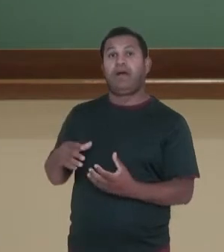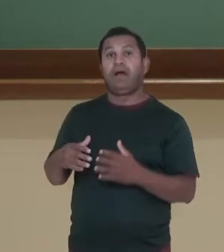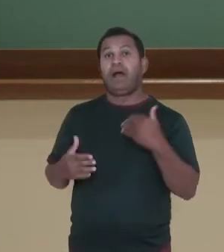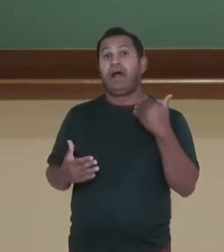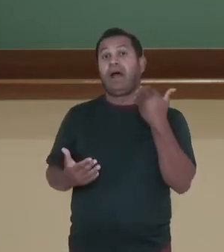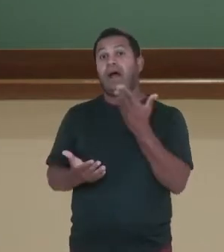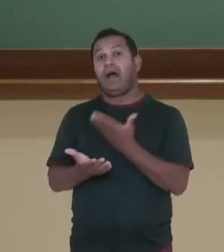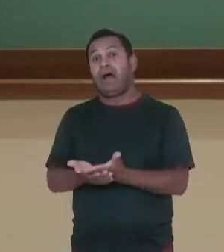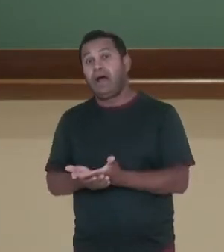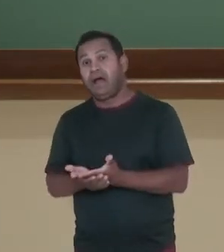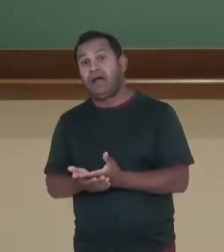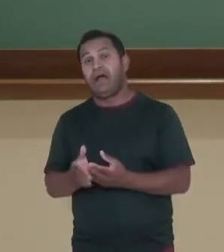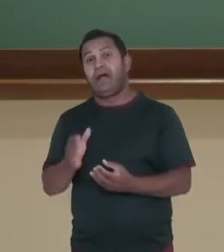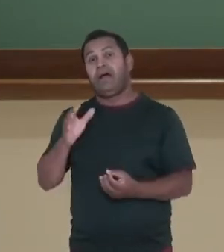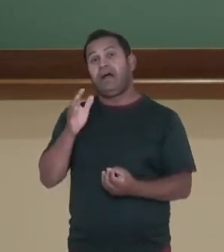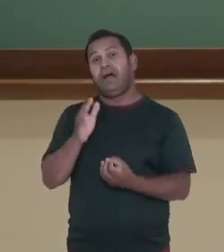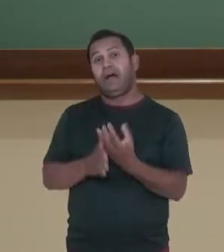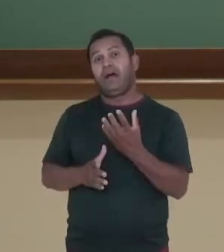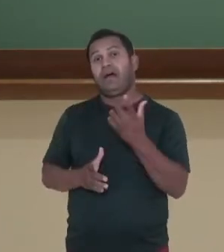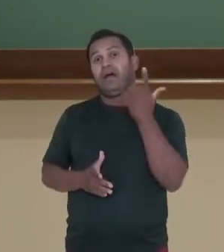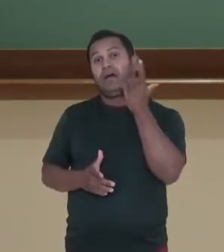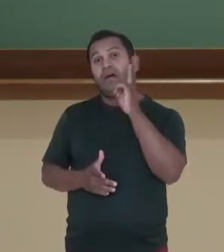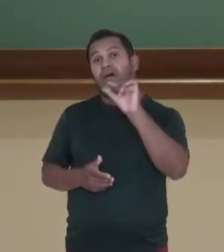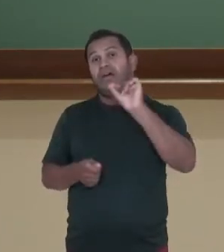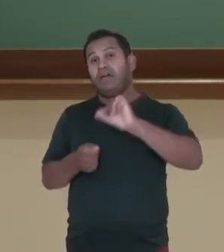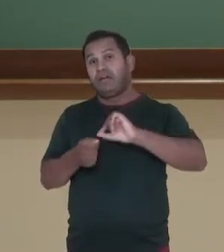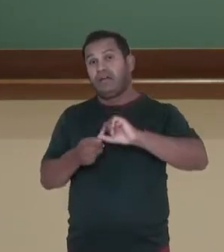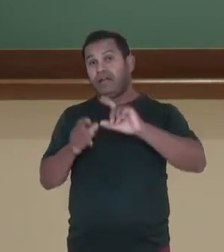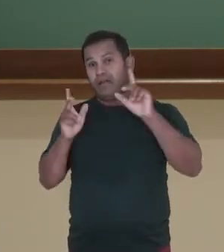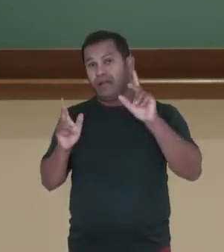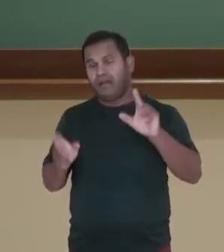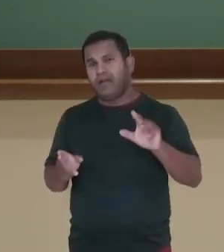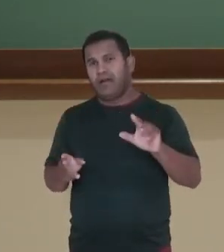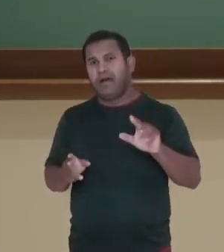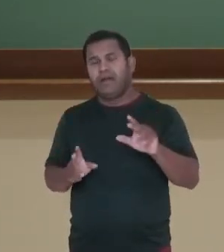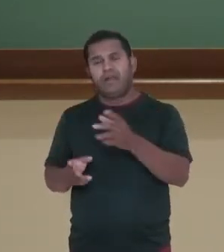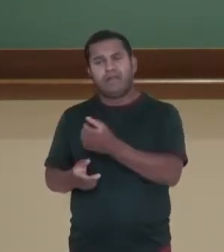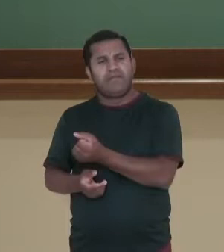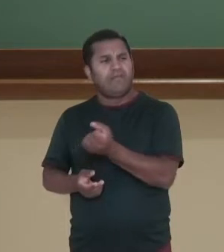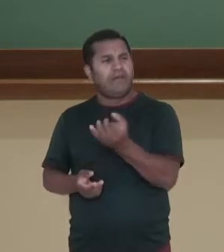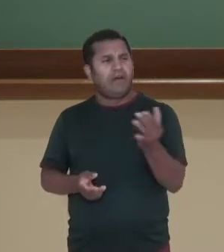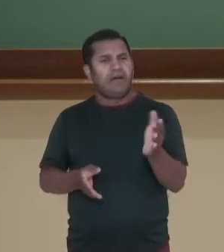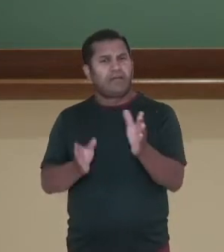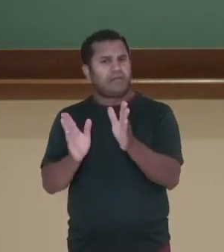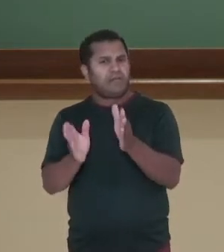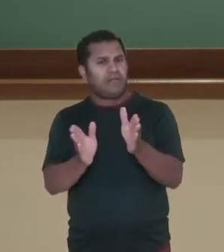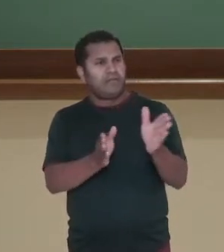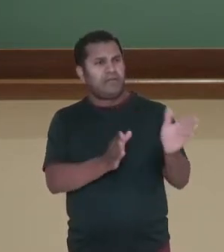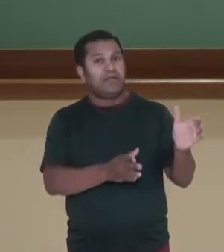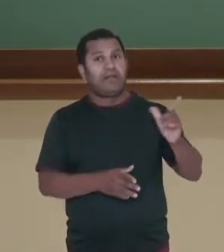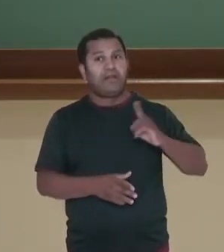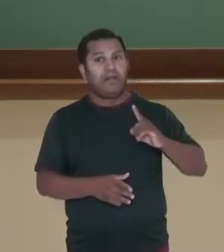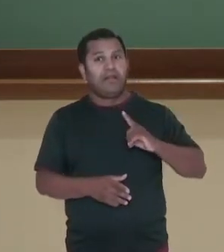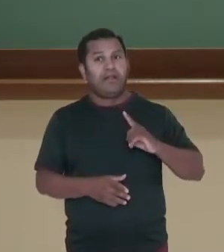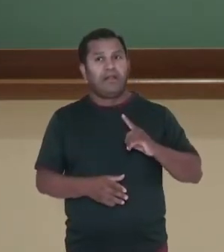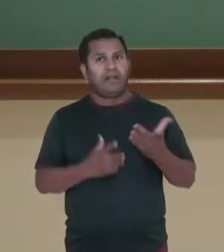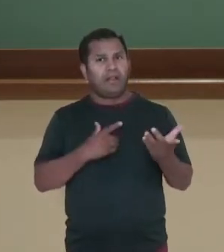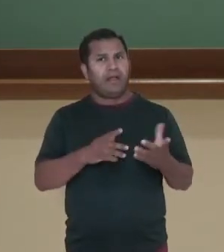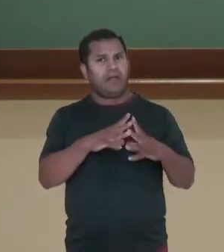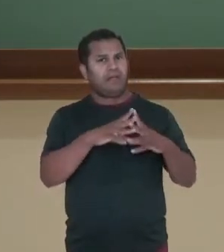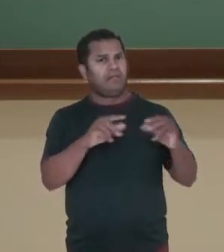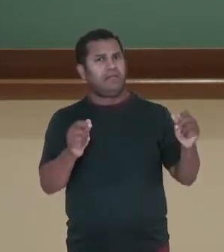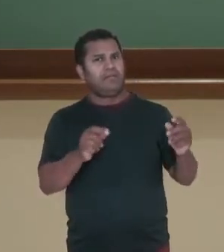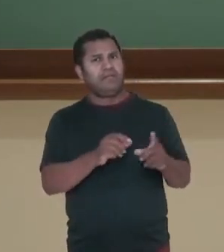ser descartados, assim. Então, por isso que a bioética vem, né, com esses princípios super rígidos nesse